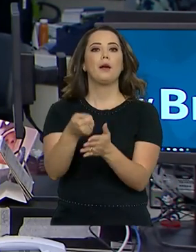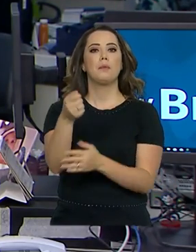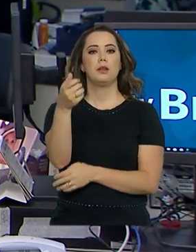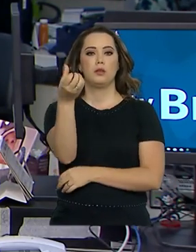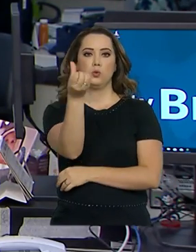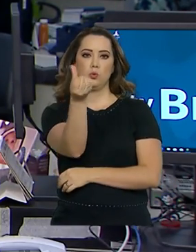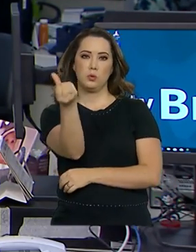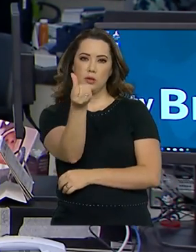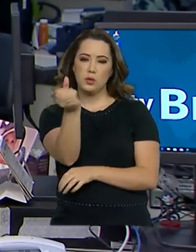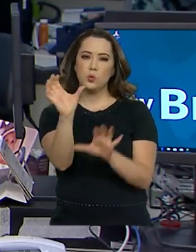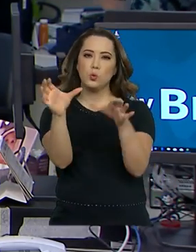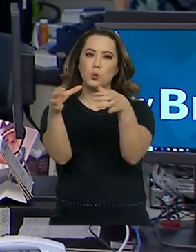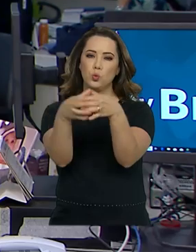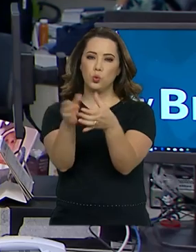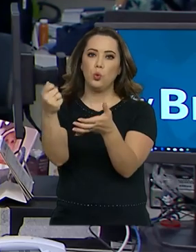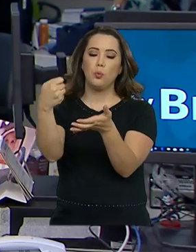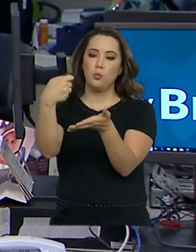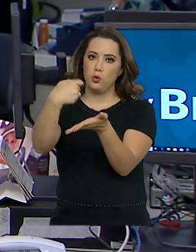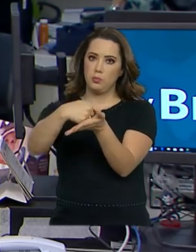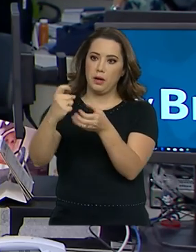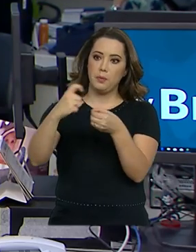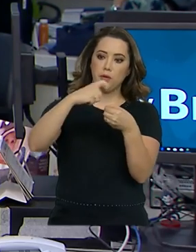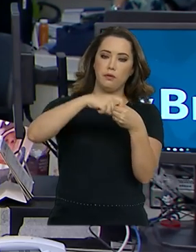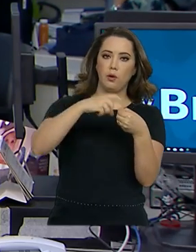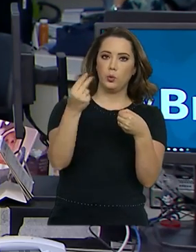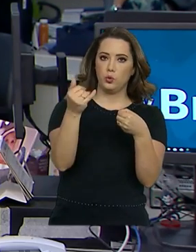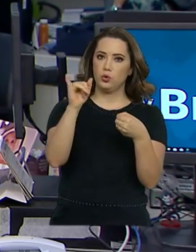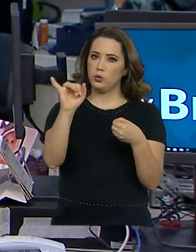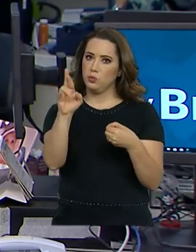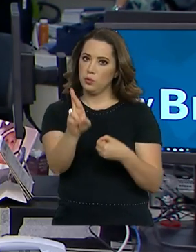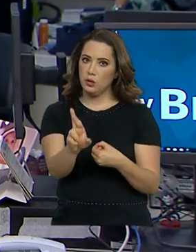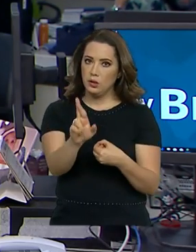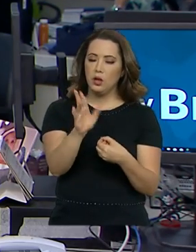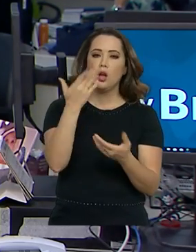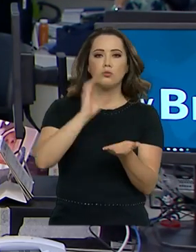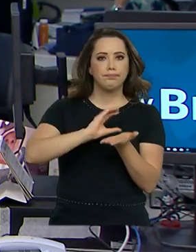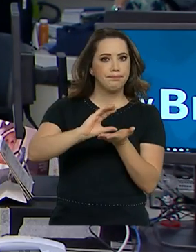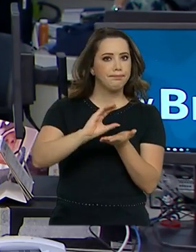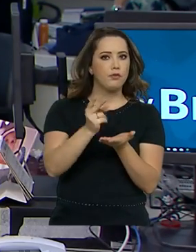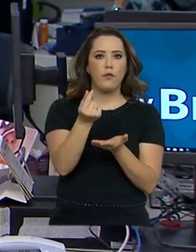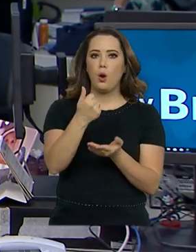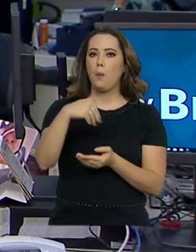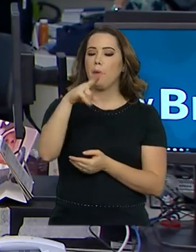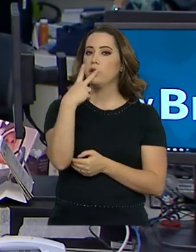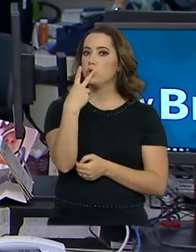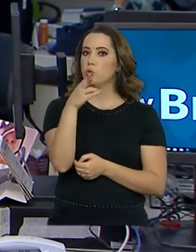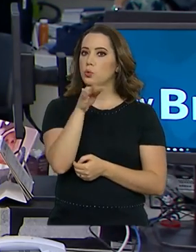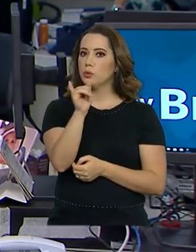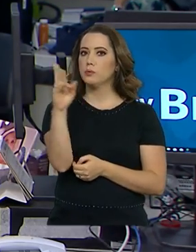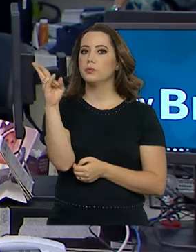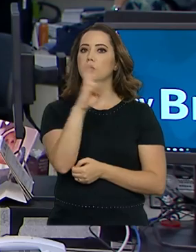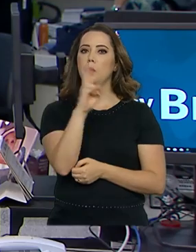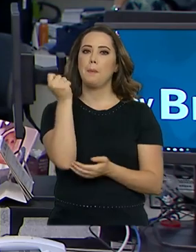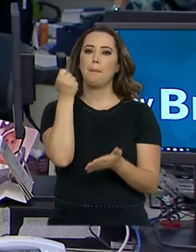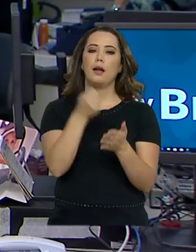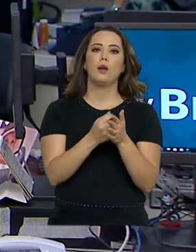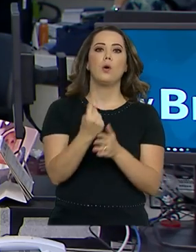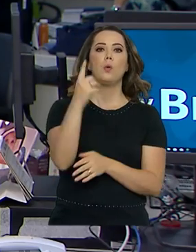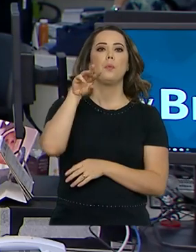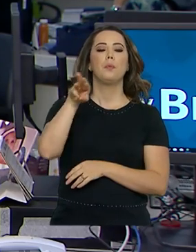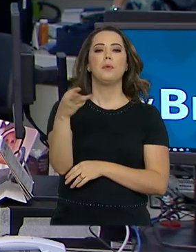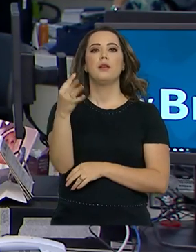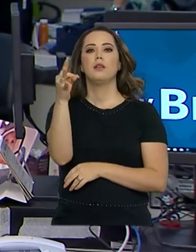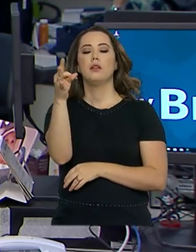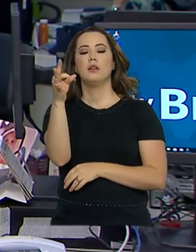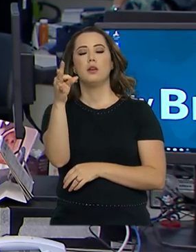de restituição do imposto de renda o crédito bancário soma mais de 2 bilhões de reais e será pago a um milhão e trezentos mil